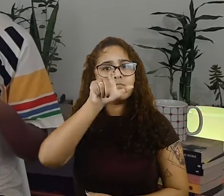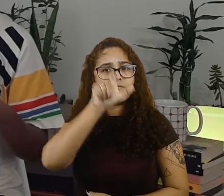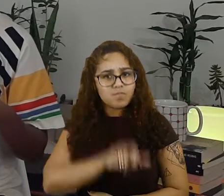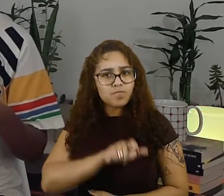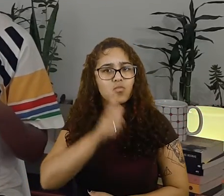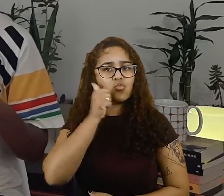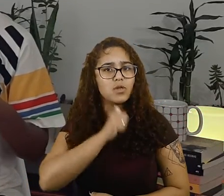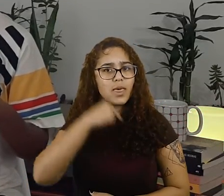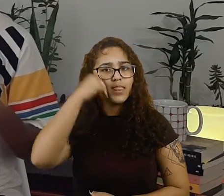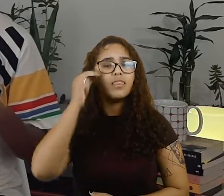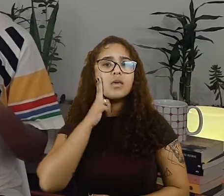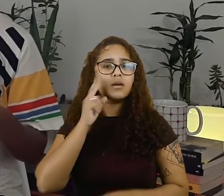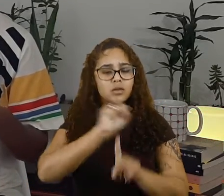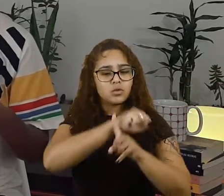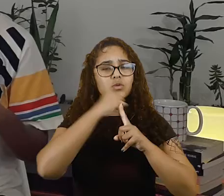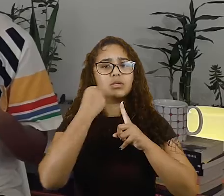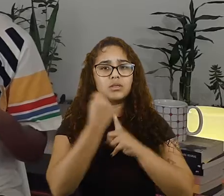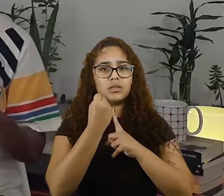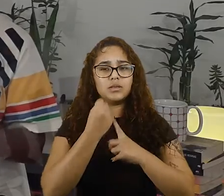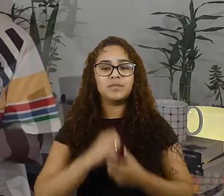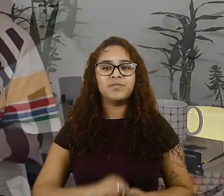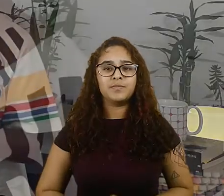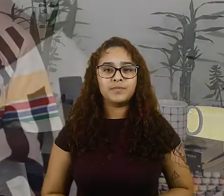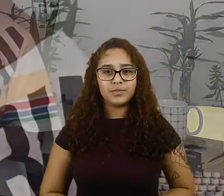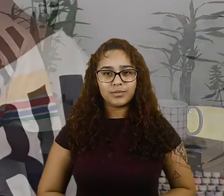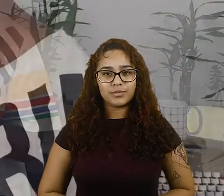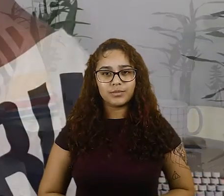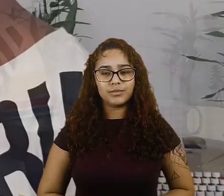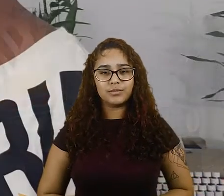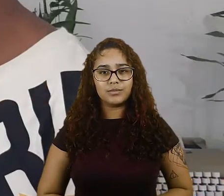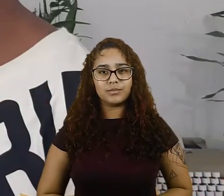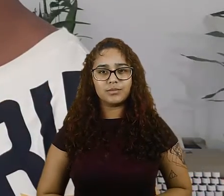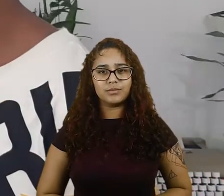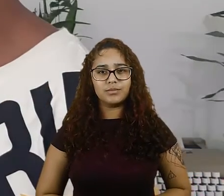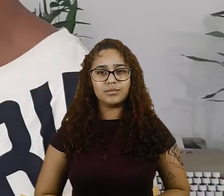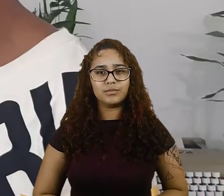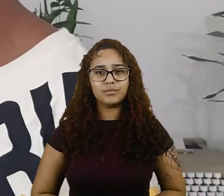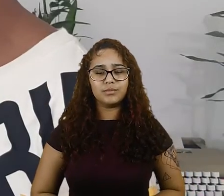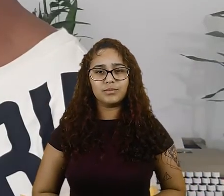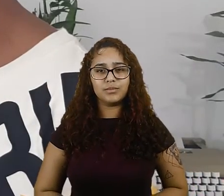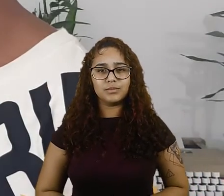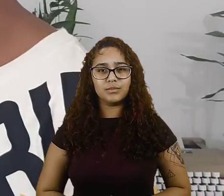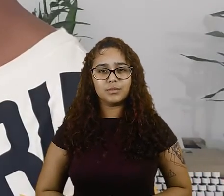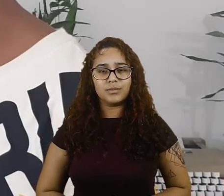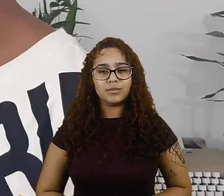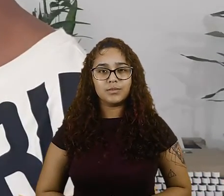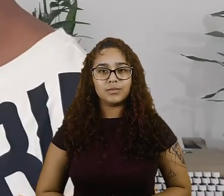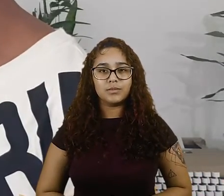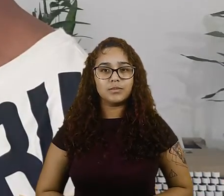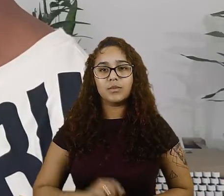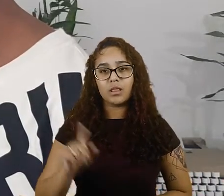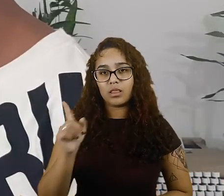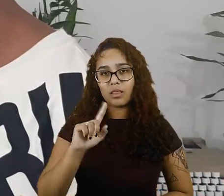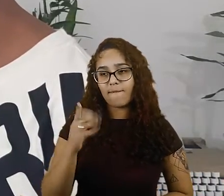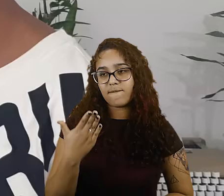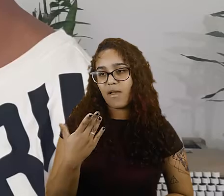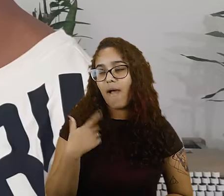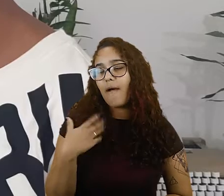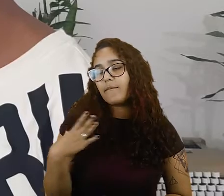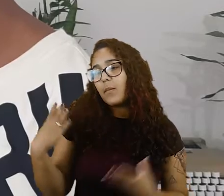ser mulher negra, né, na sociedade. De Valquíria Lima, As